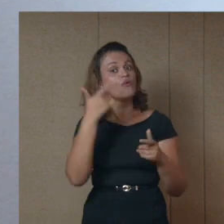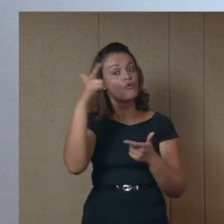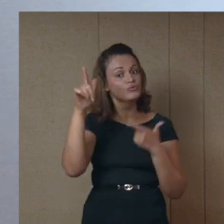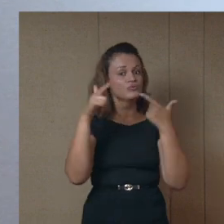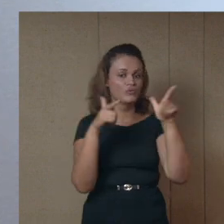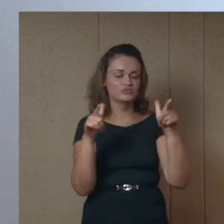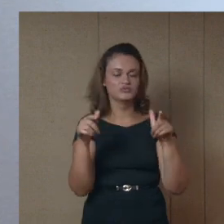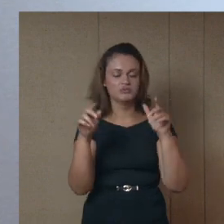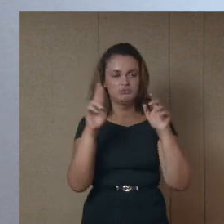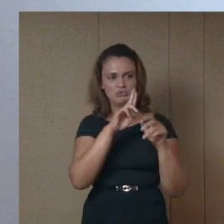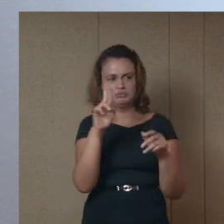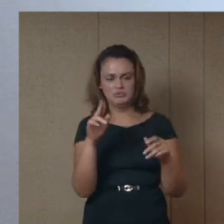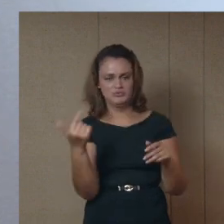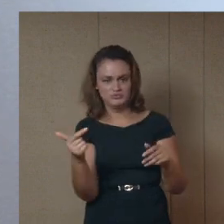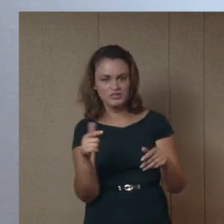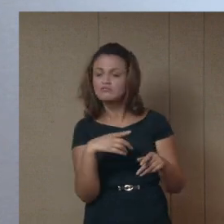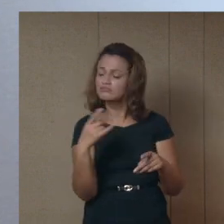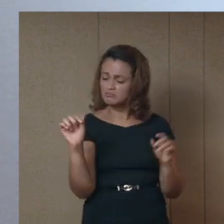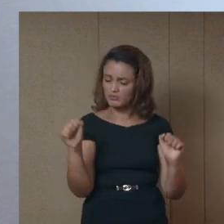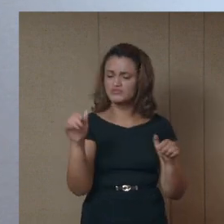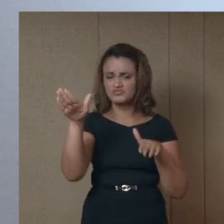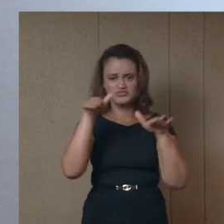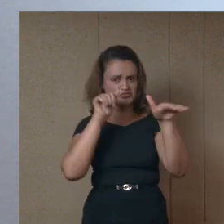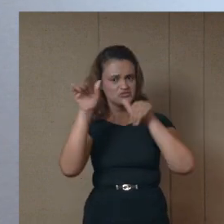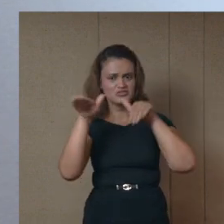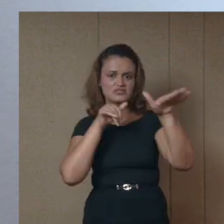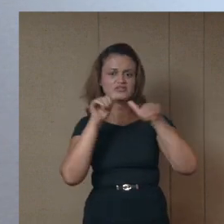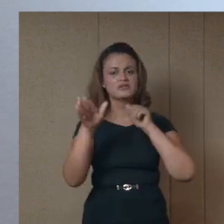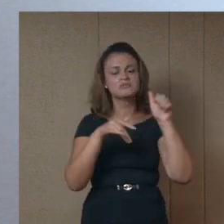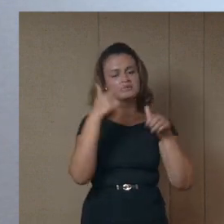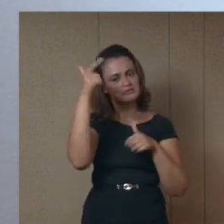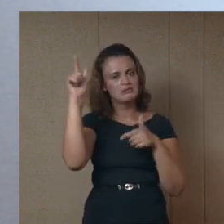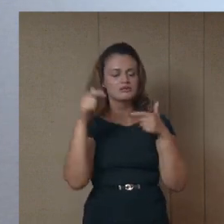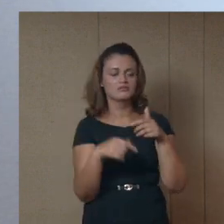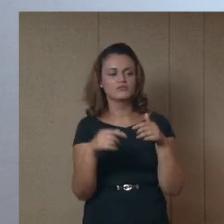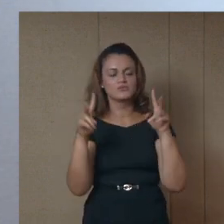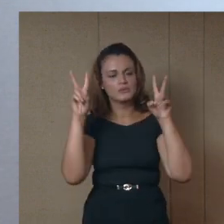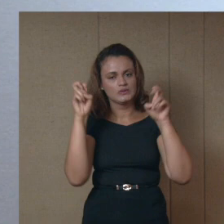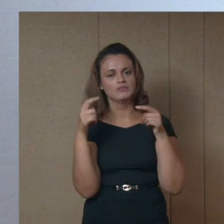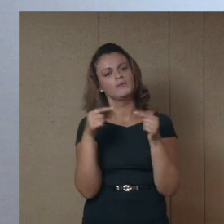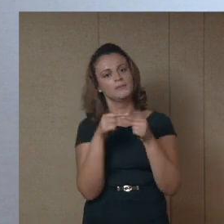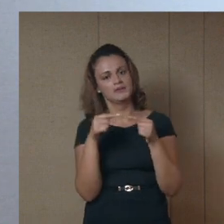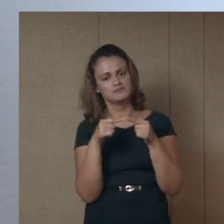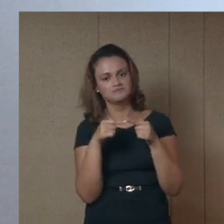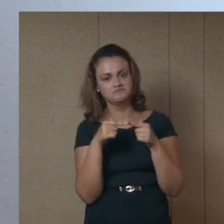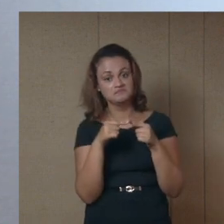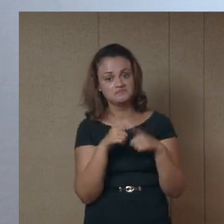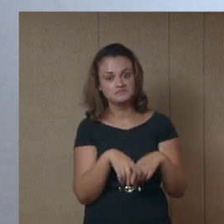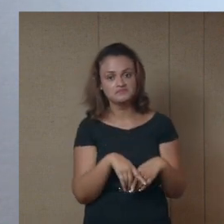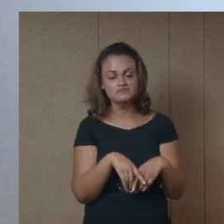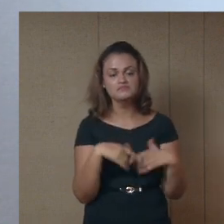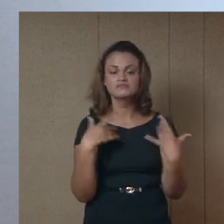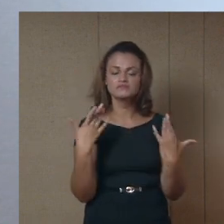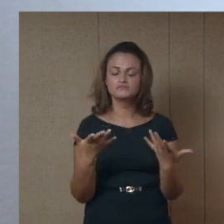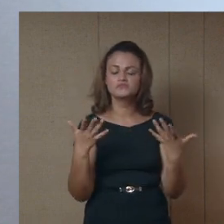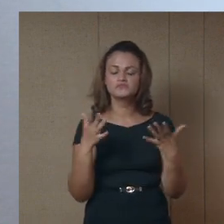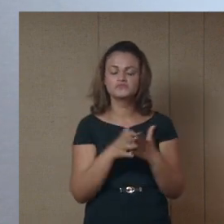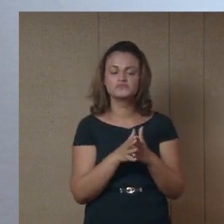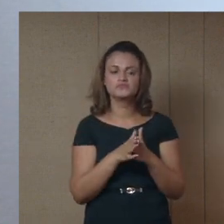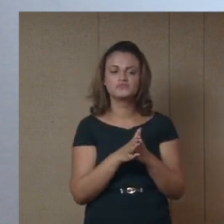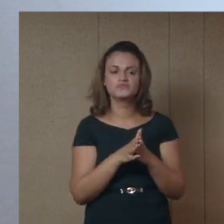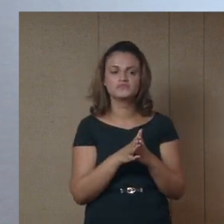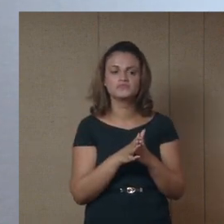ministérios que não estão aqui não serão chamados na pauta oportuno com a gente tinha uma é um